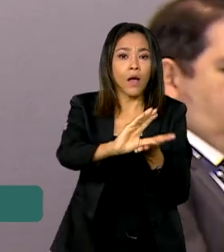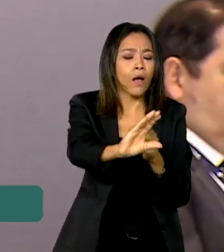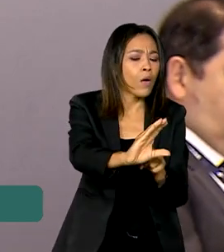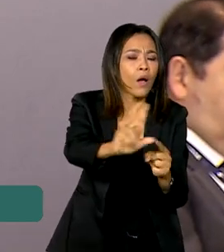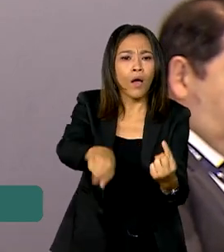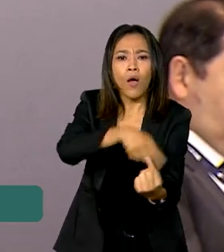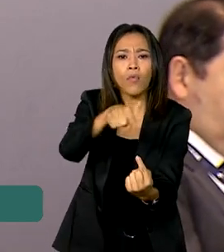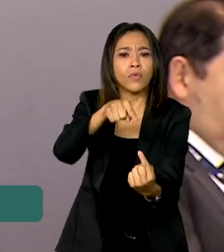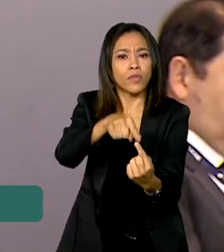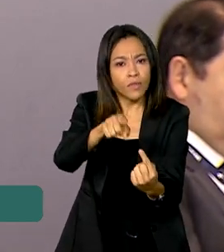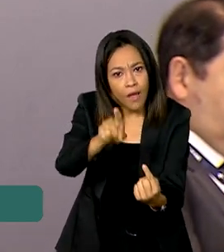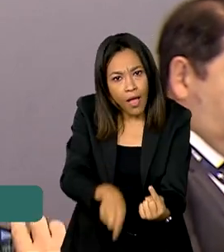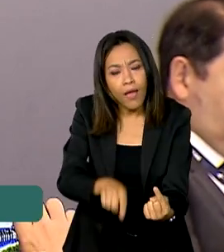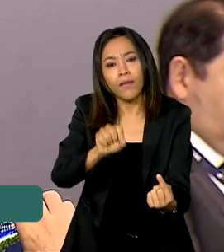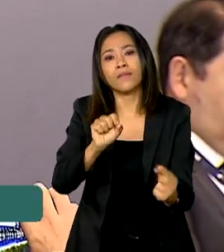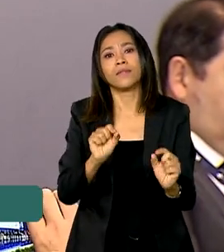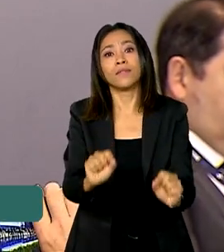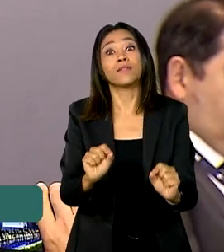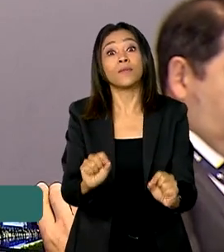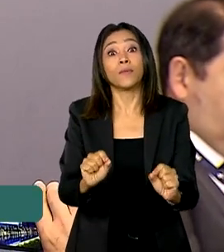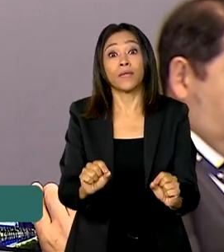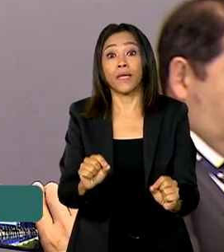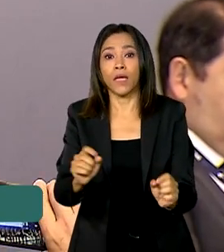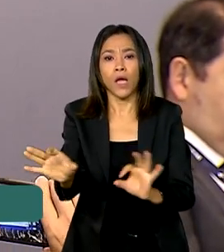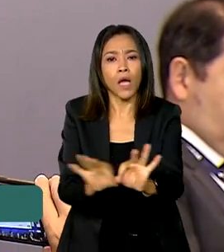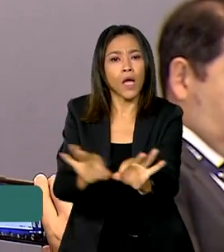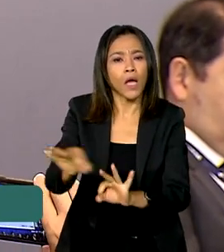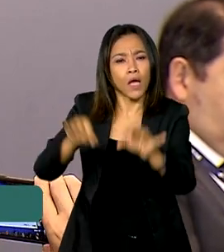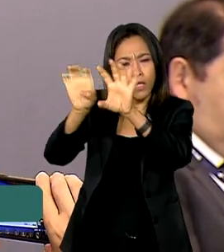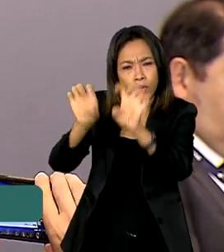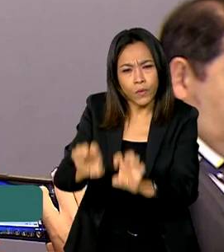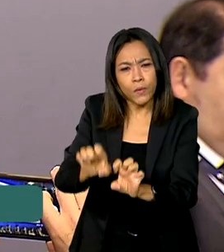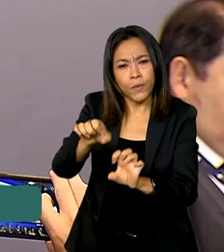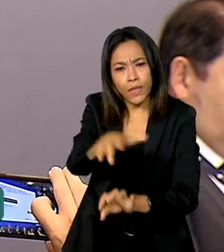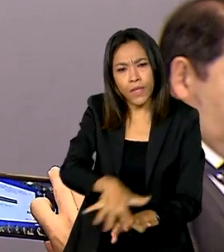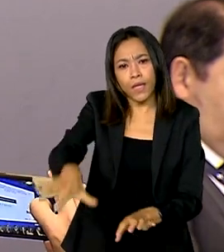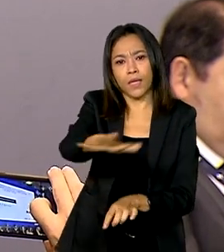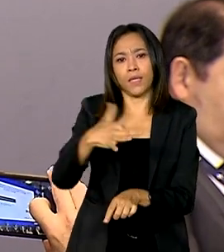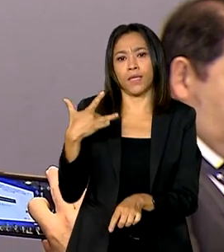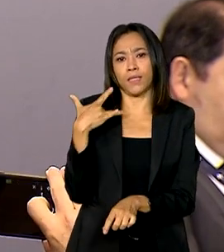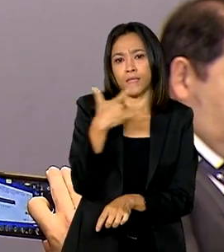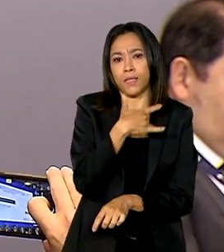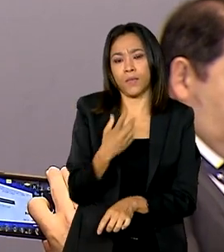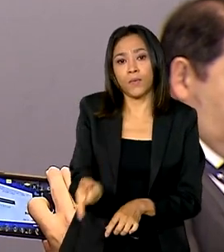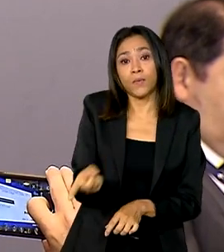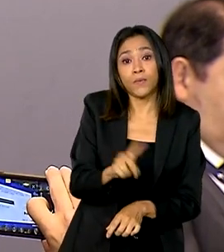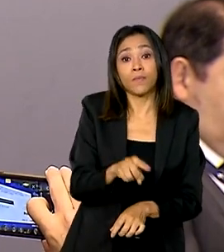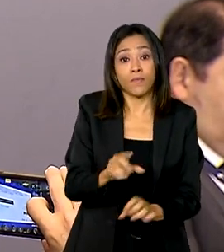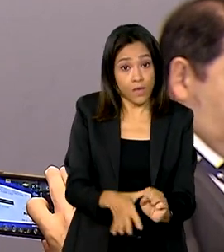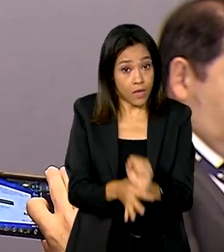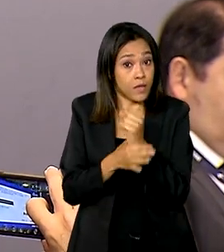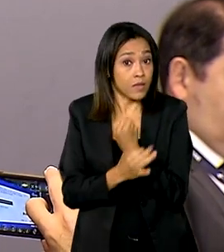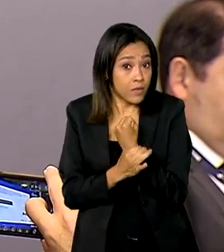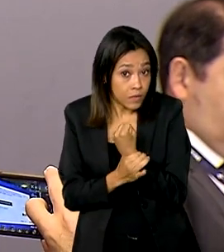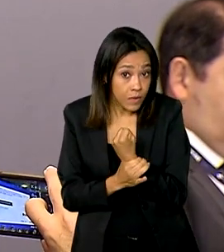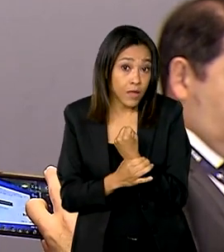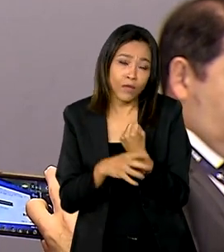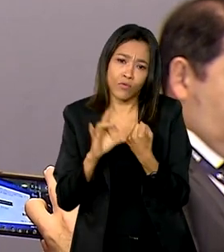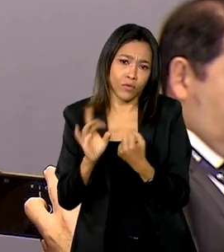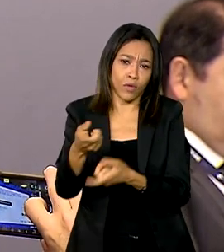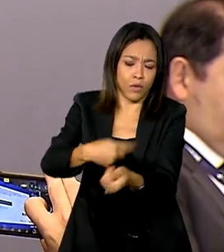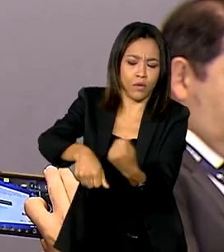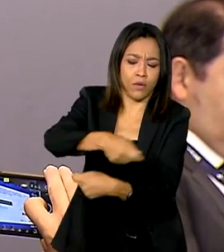incrementar toda a parte de infraestrutura e saúde, garantir não só a infraestrutura